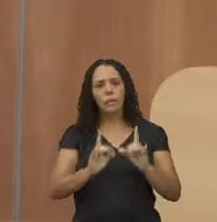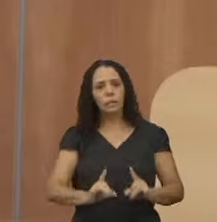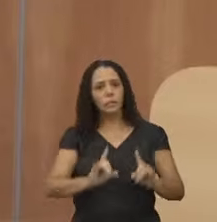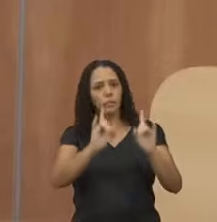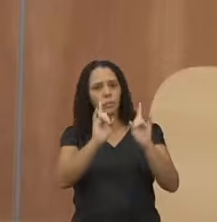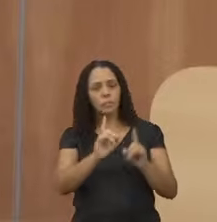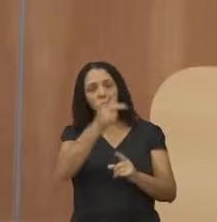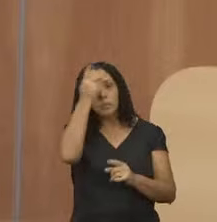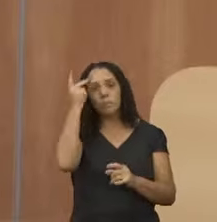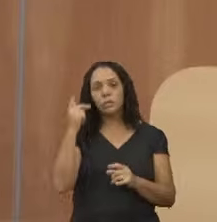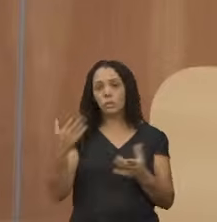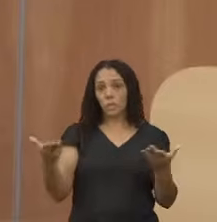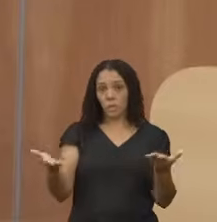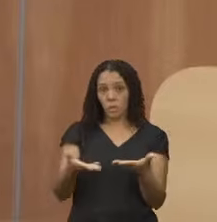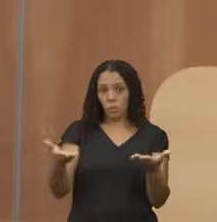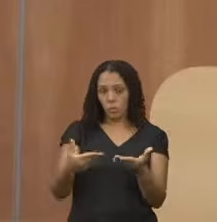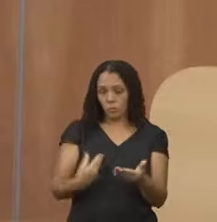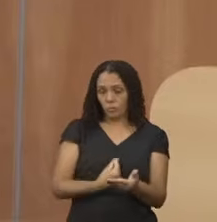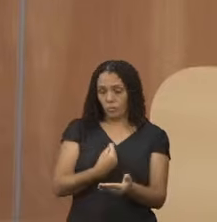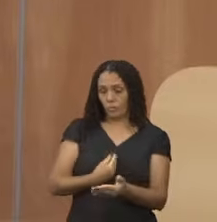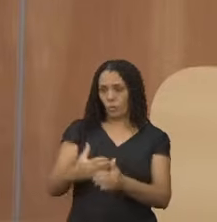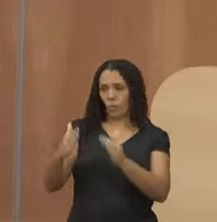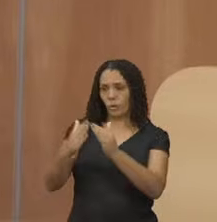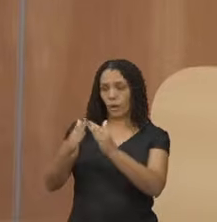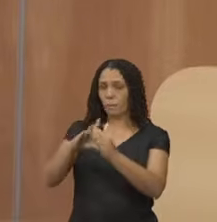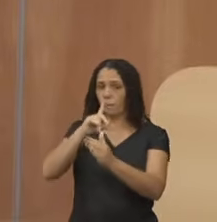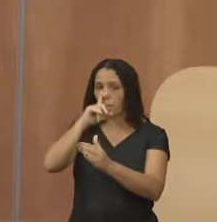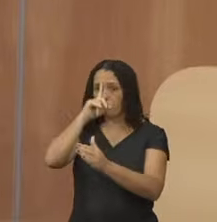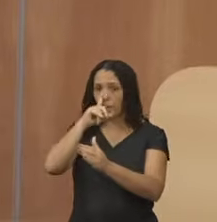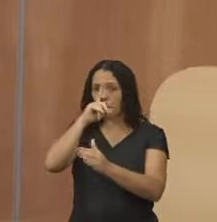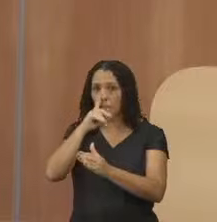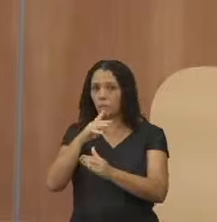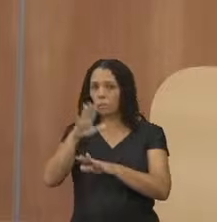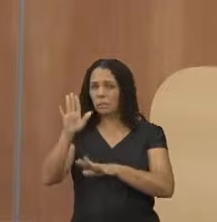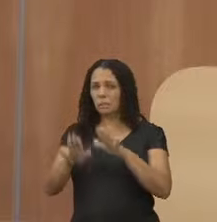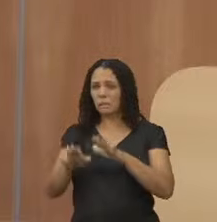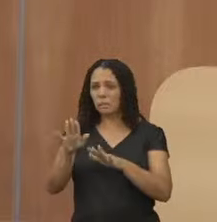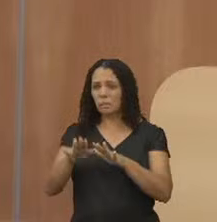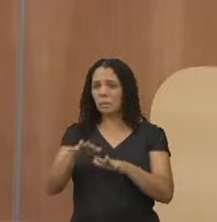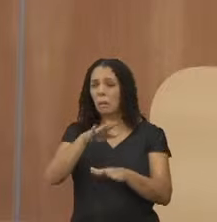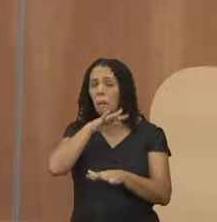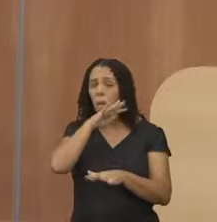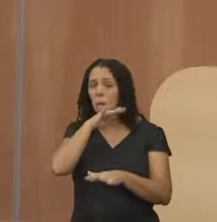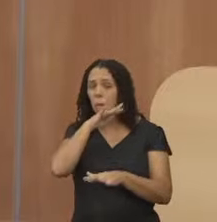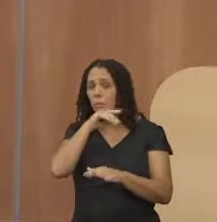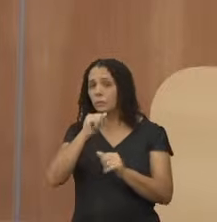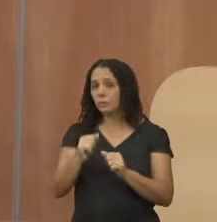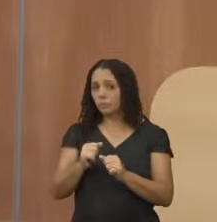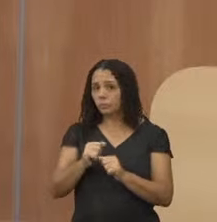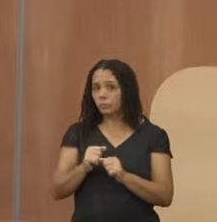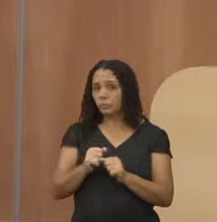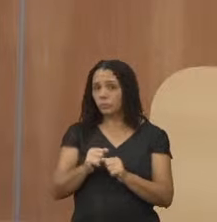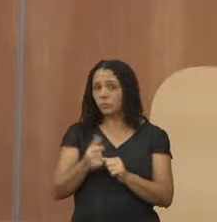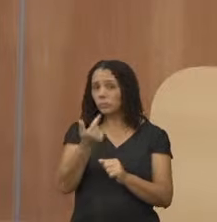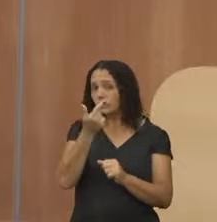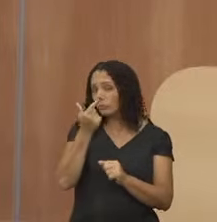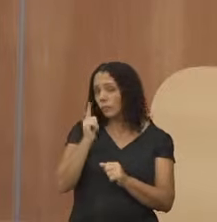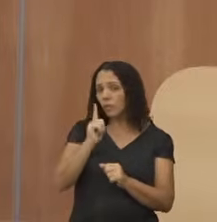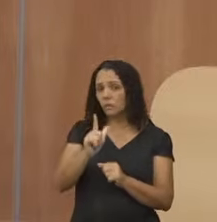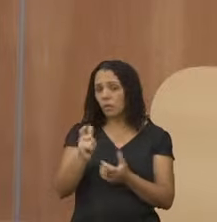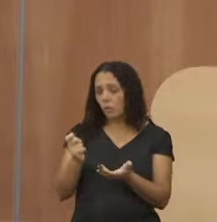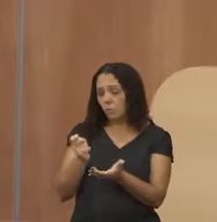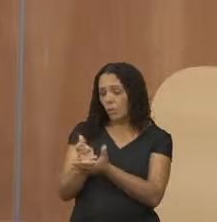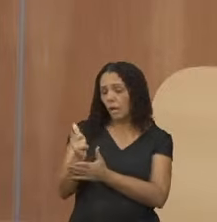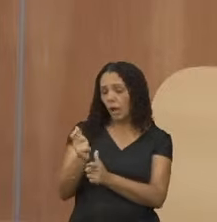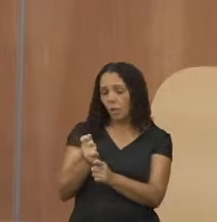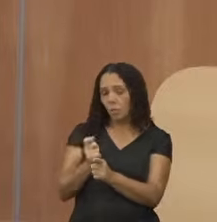moram em área de risco, as pessoas que muitas vezes moram em área insalubre, né, e as pessoas que muitas vezes não conseguem pagar